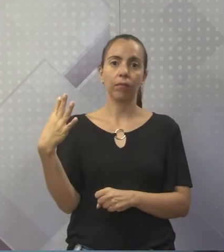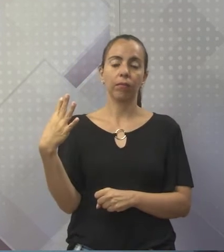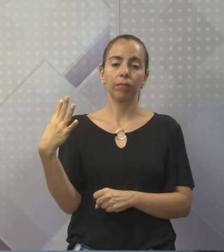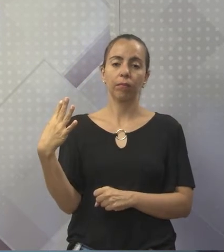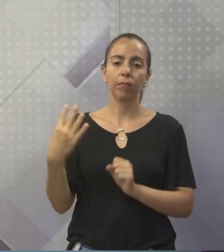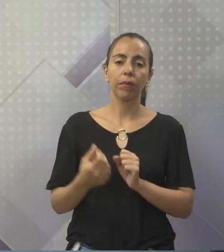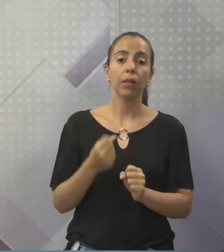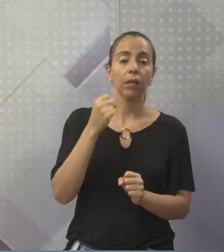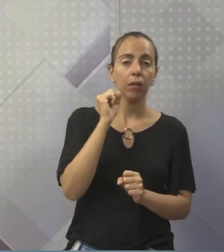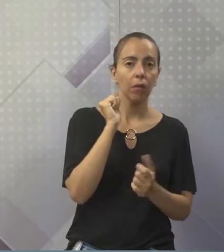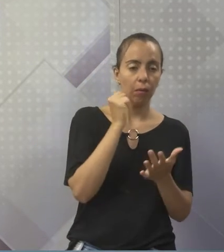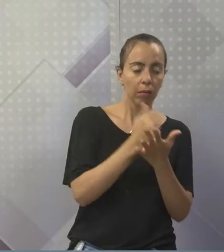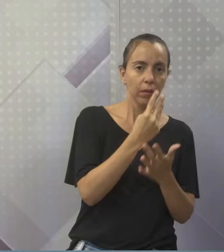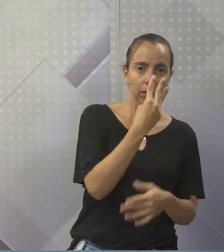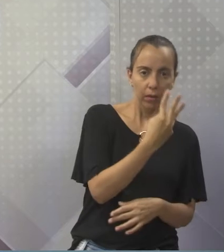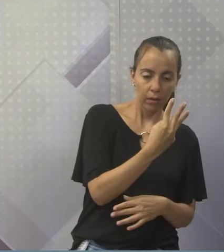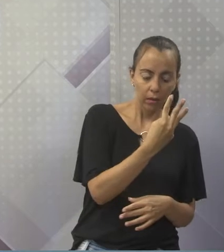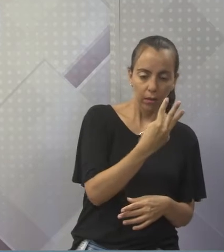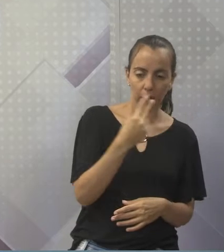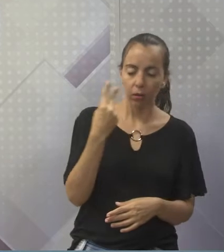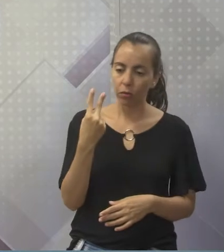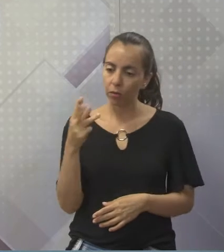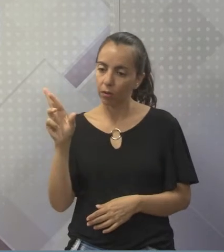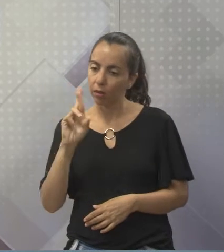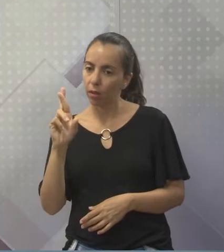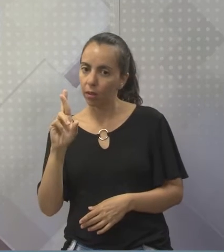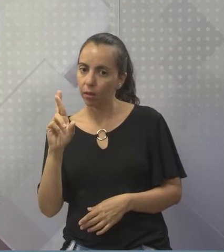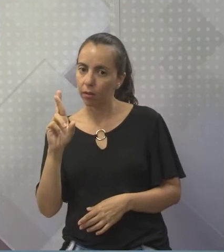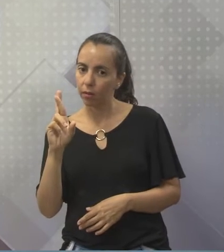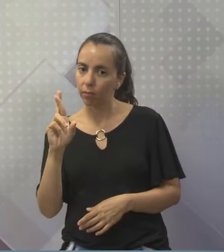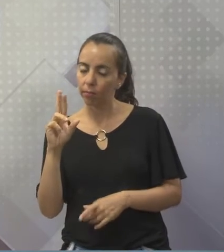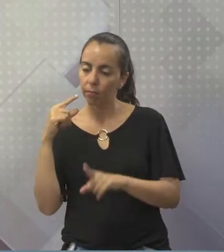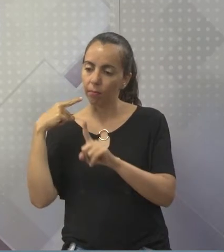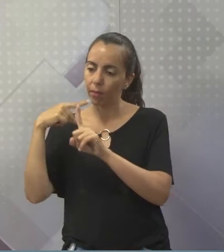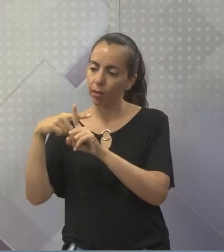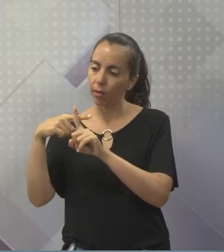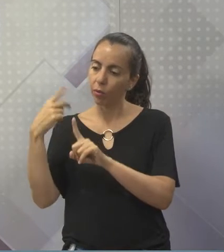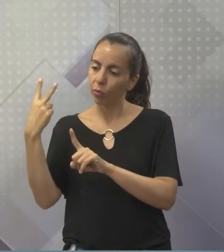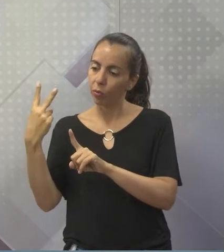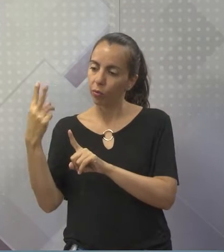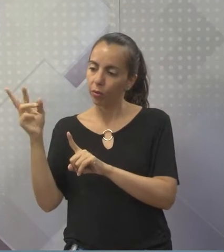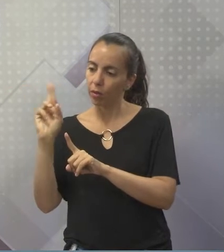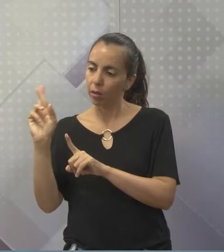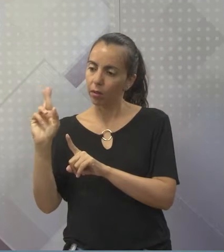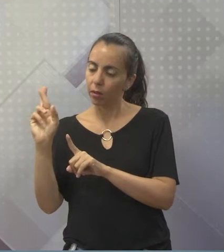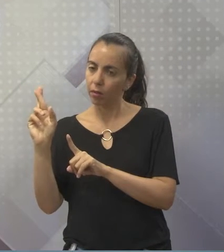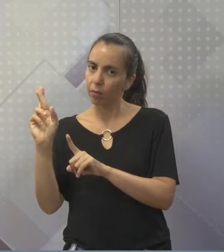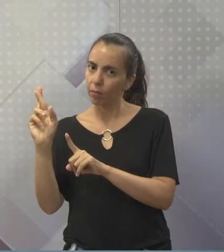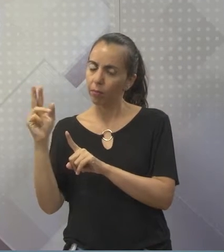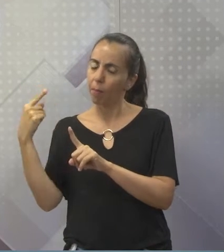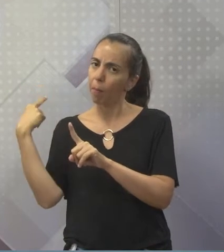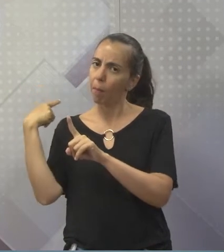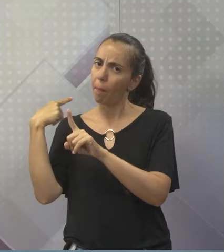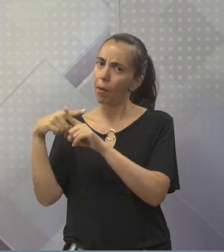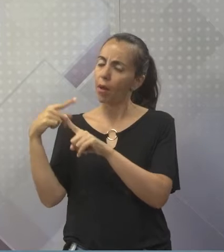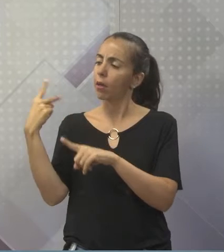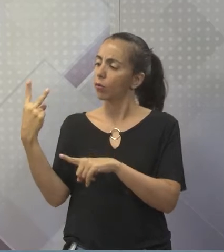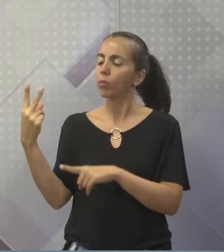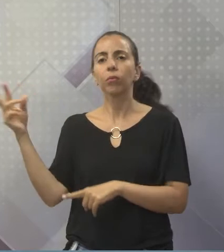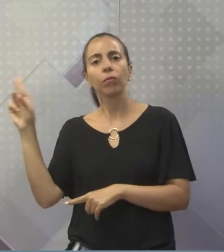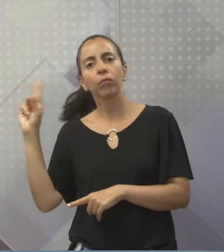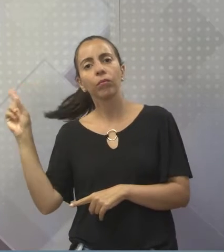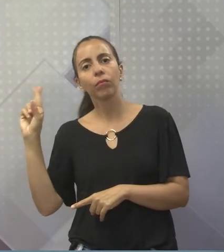comprasse 3? R$ 2 de um, mais 2 do outro, mais 2